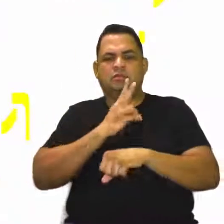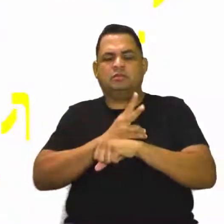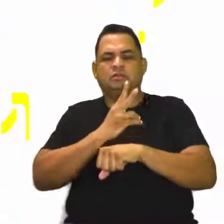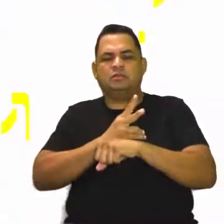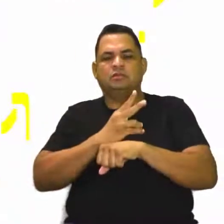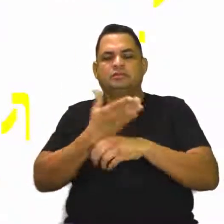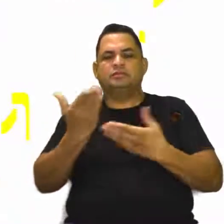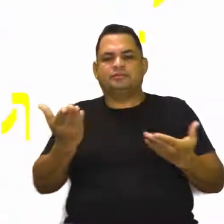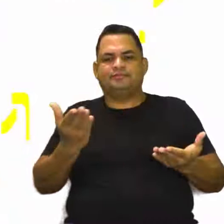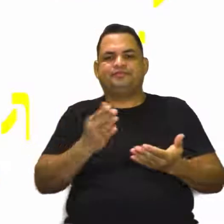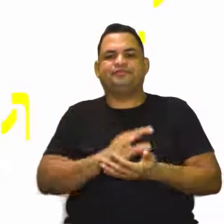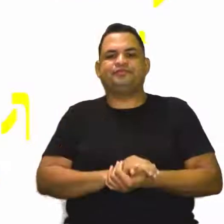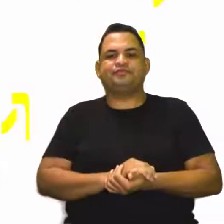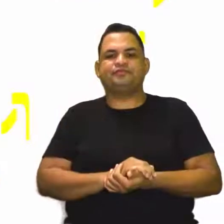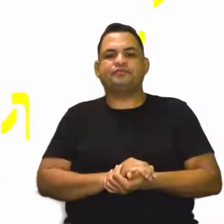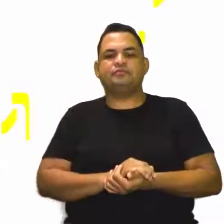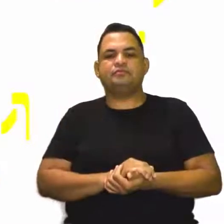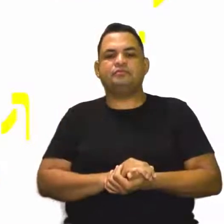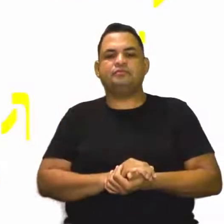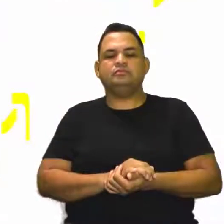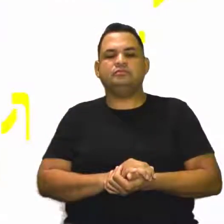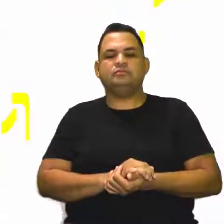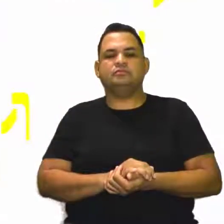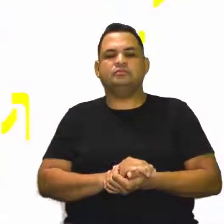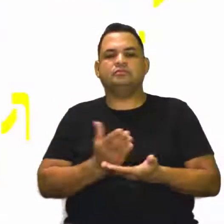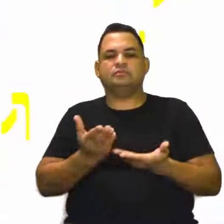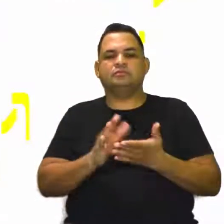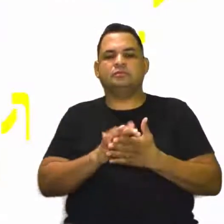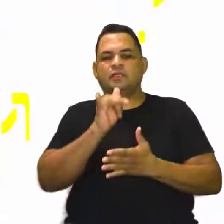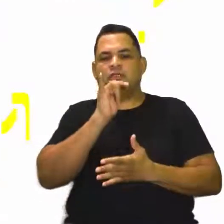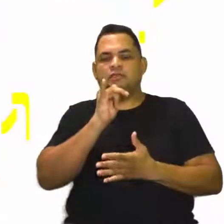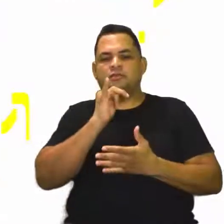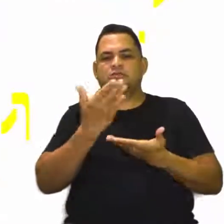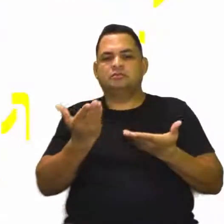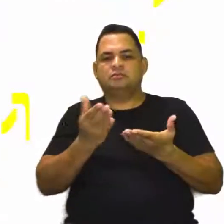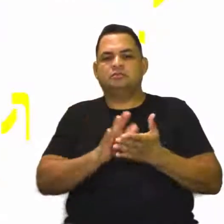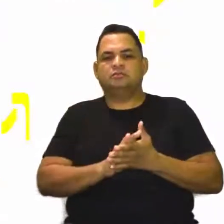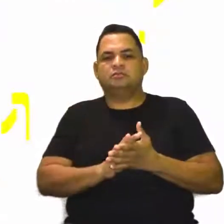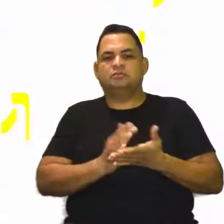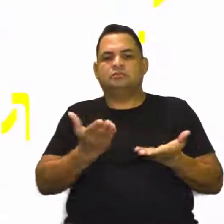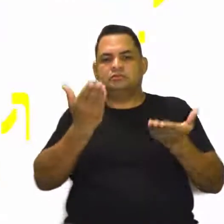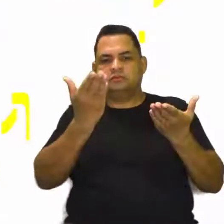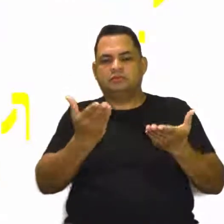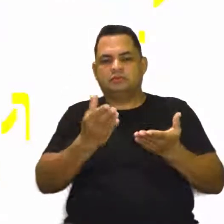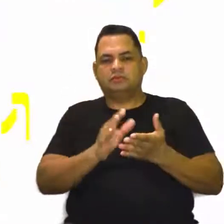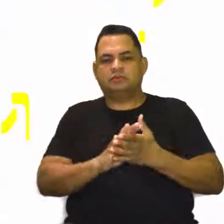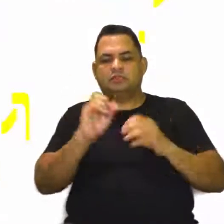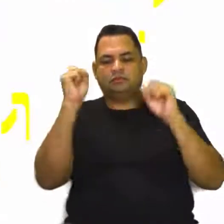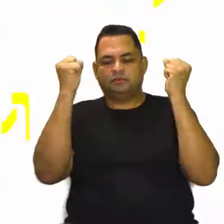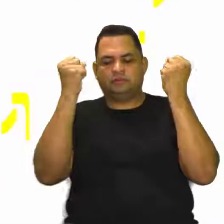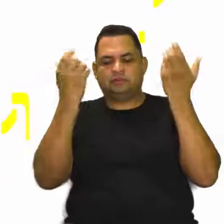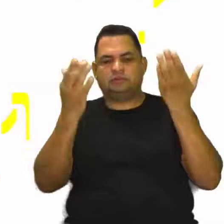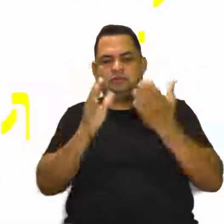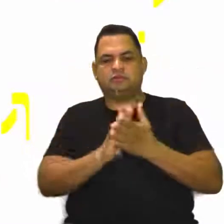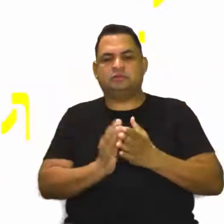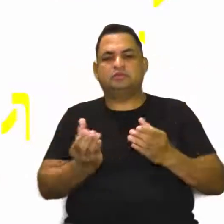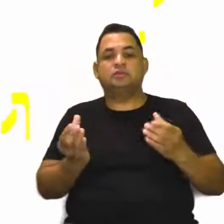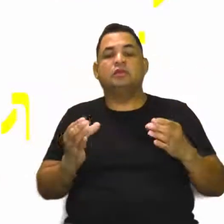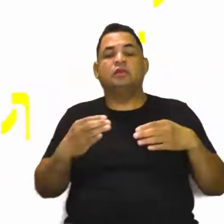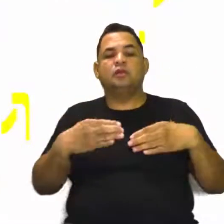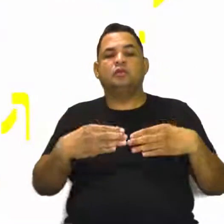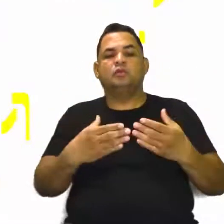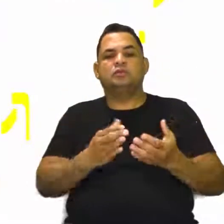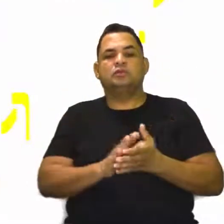aula sobre isso, né? Isso. Que a pirâmide da atividade física, ela exemplifica muito bem esses domínios da atividade física, inclusive em